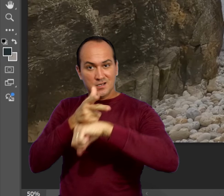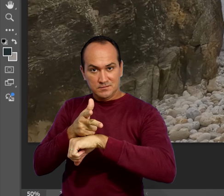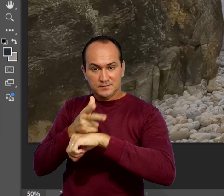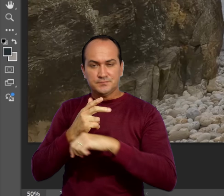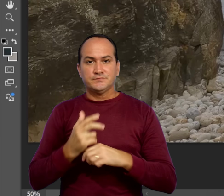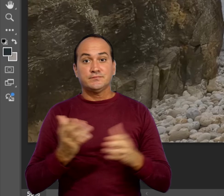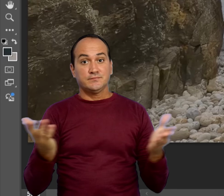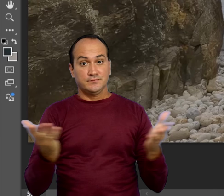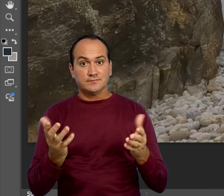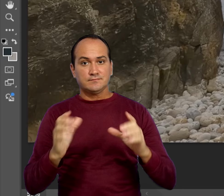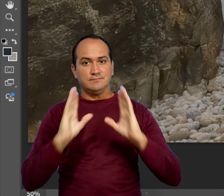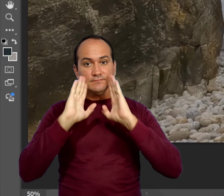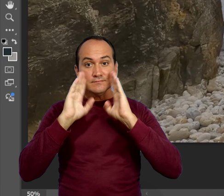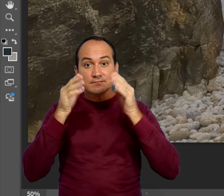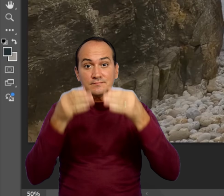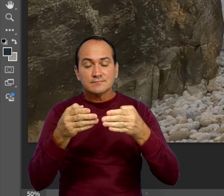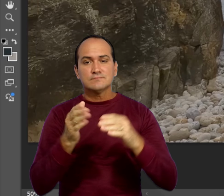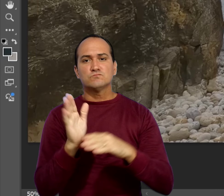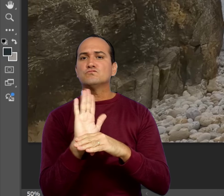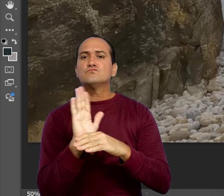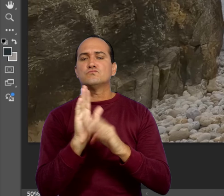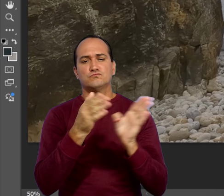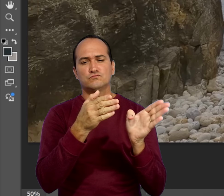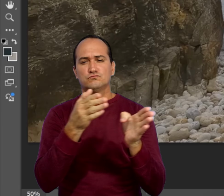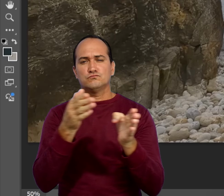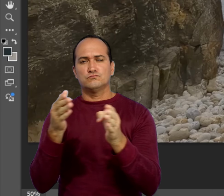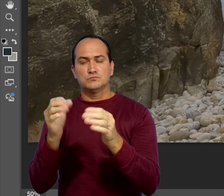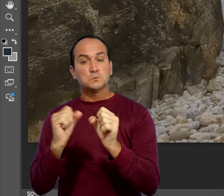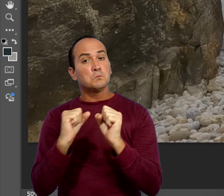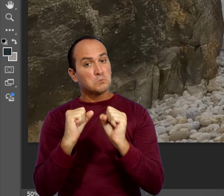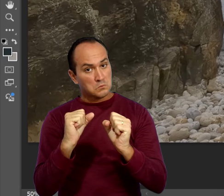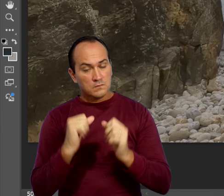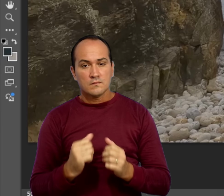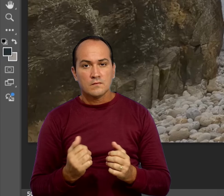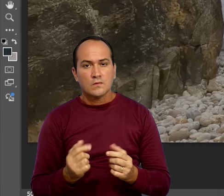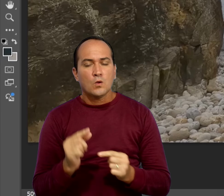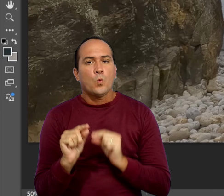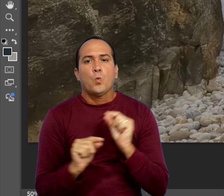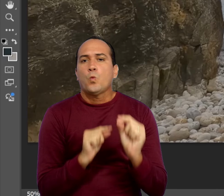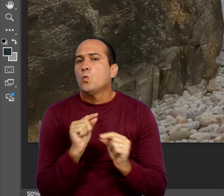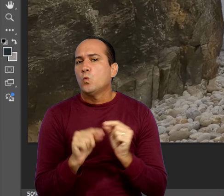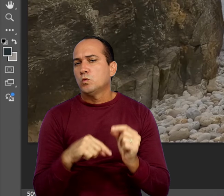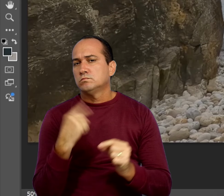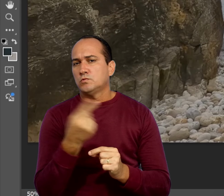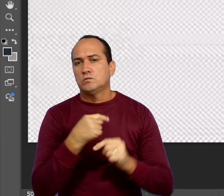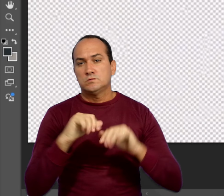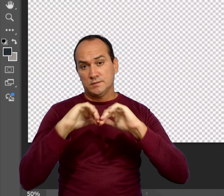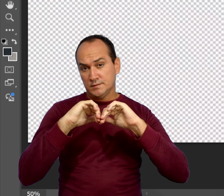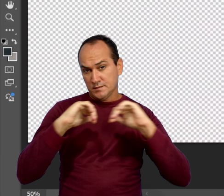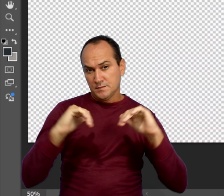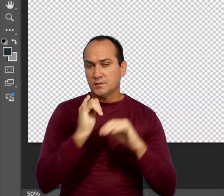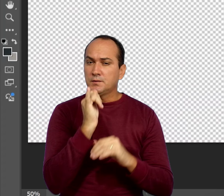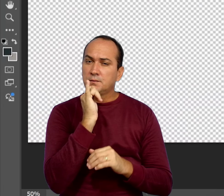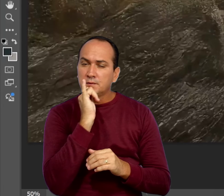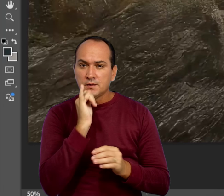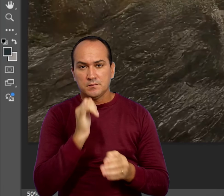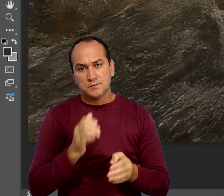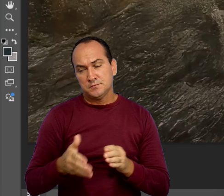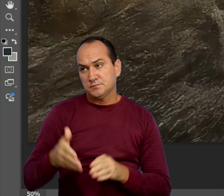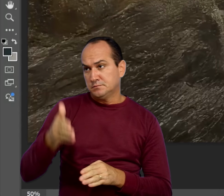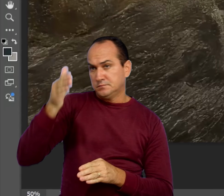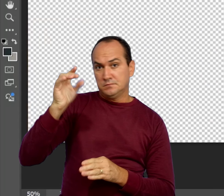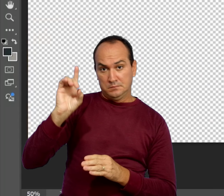da câmera, e nessa parte aqui central eu posso colocar um vídeo. Então basicamente o que a gente fez foi o seguinte: eu separei aqui,